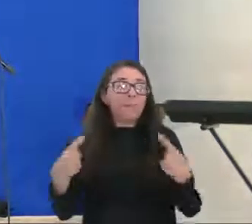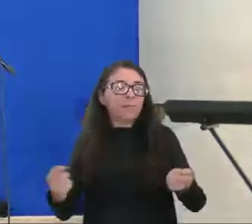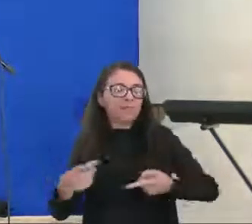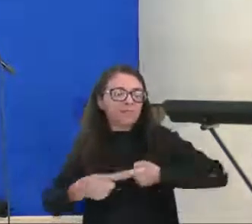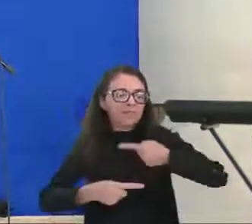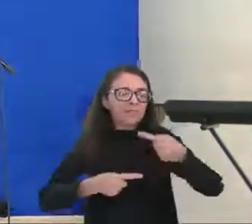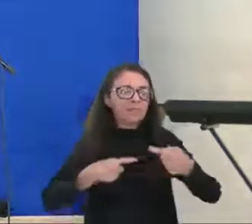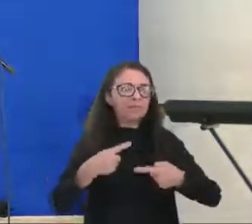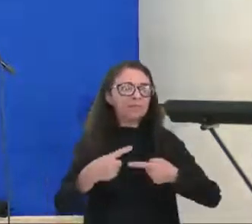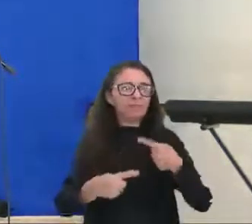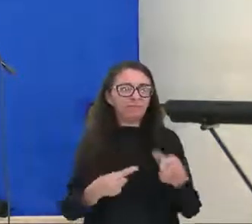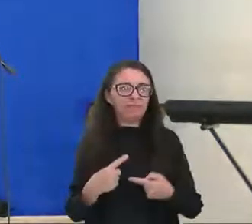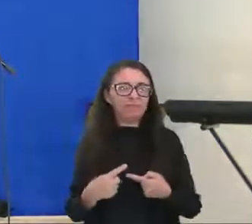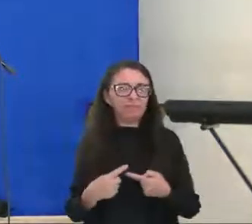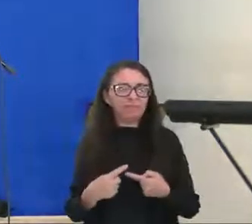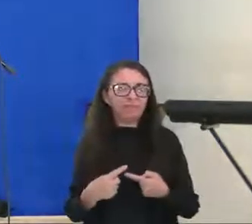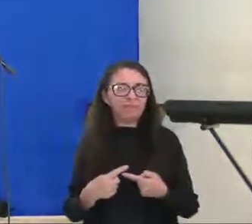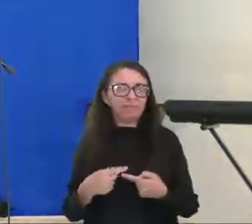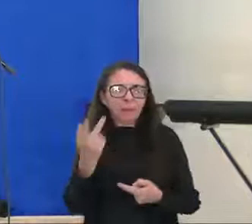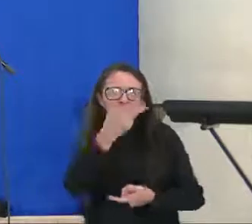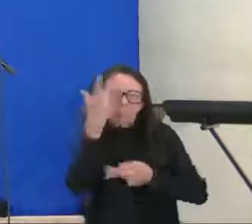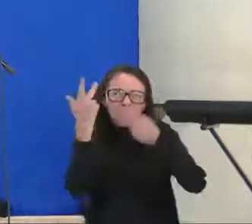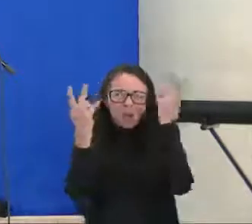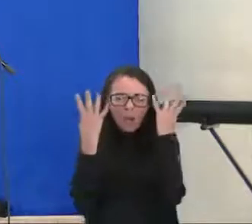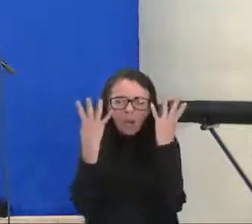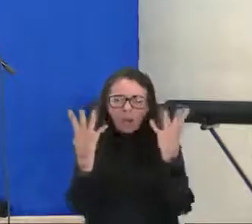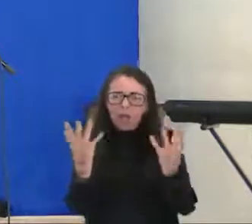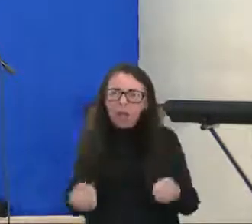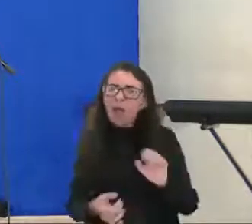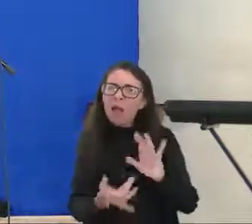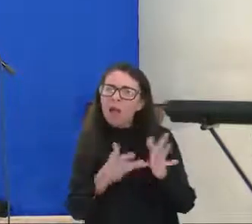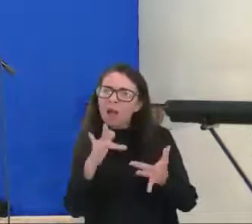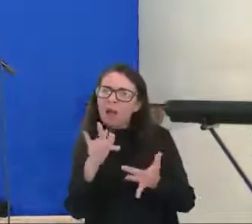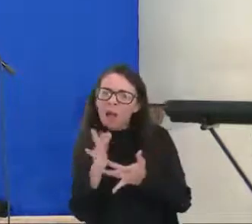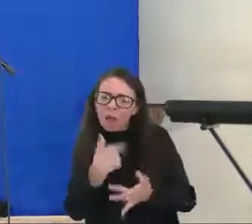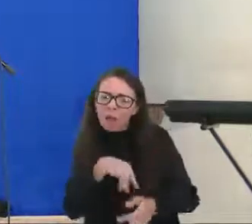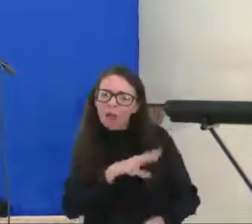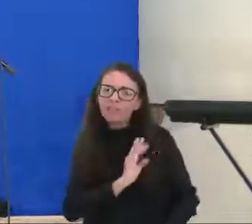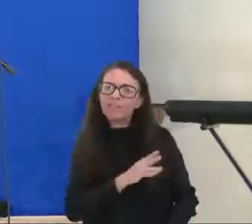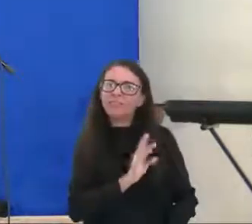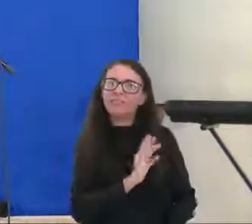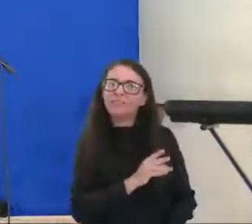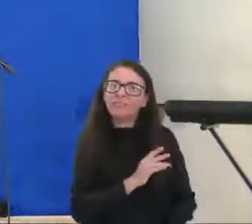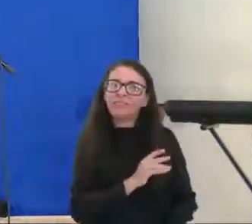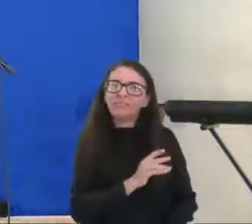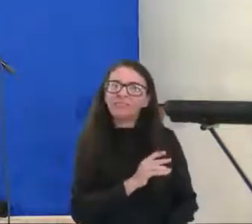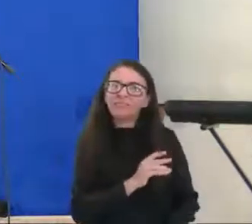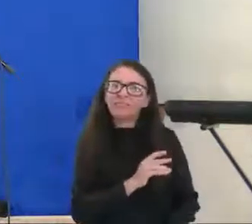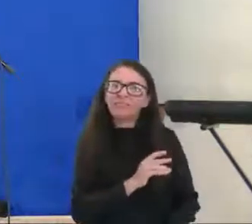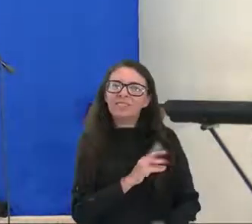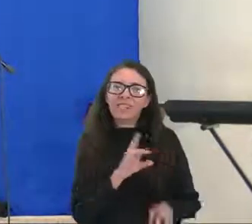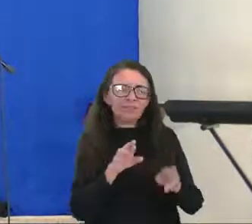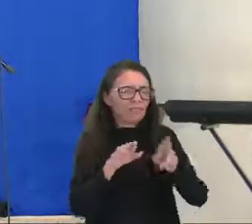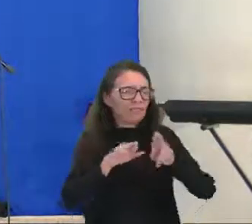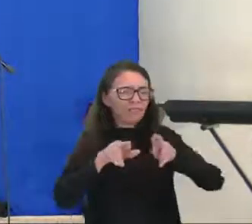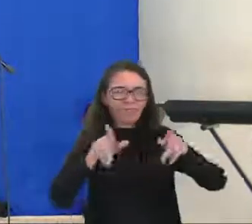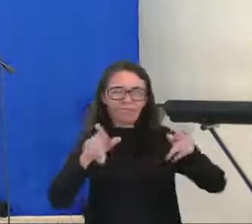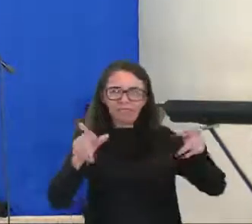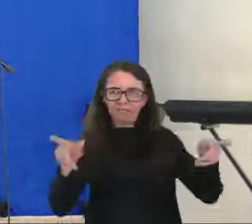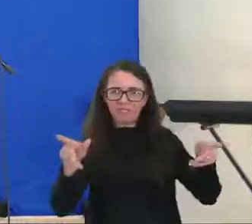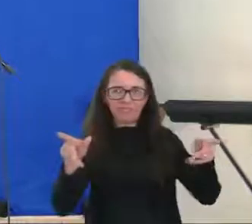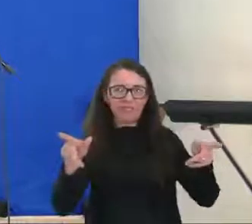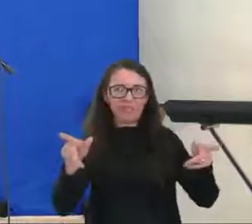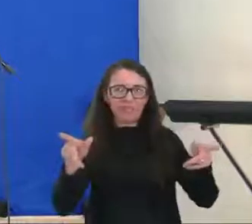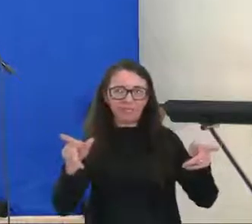Mas sem ele, Jesus falou, nada podeis fazer. Sem mim, ó, esqueça. Principalmente das coisas espirituais. Não dá para fazer